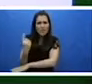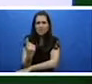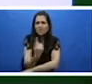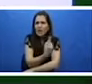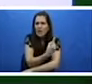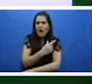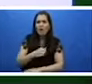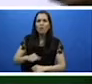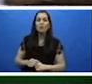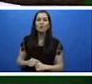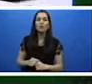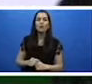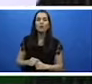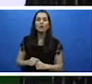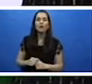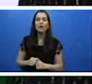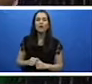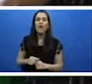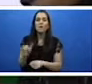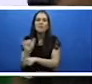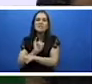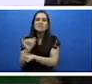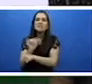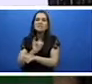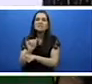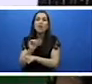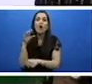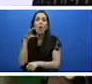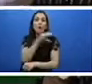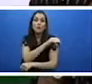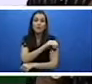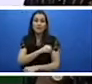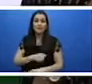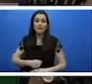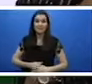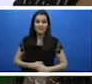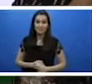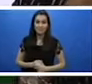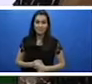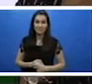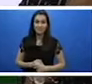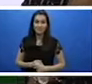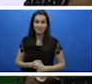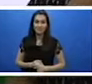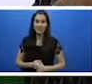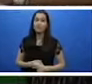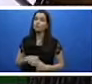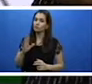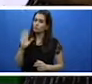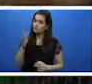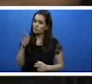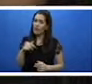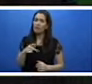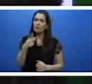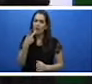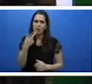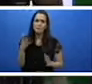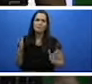animais serve como estratégia de sobrevivência. A, nós comentamos agora, né?